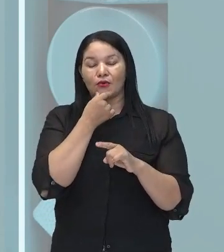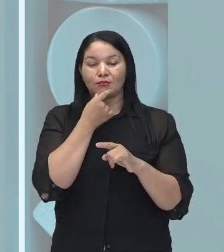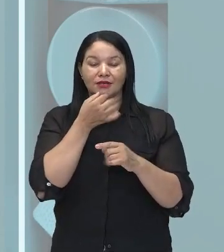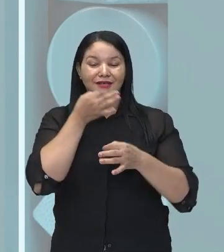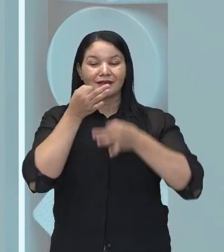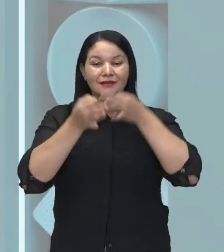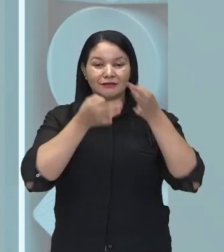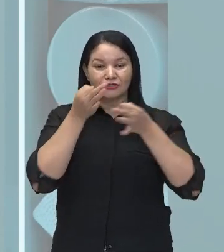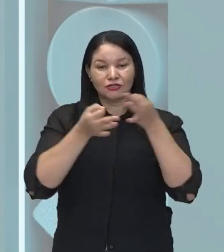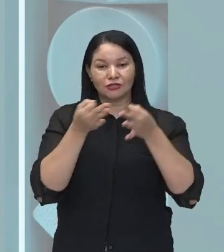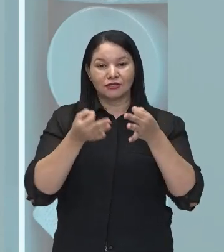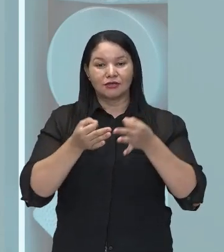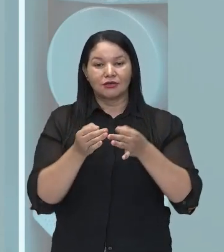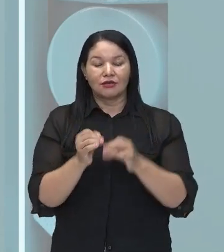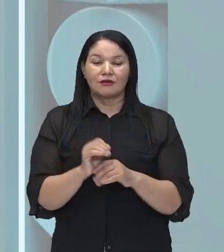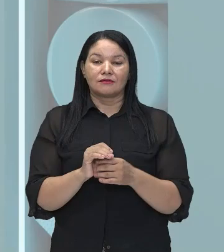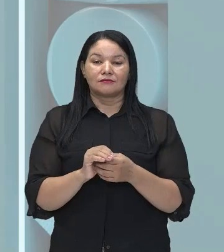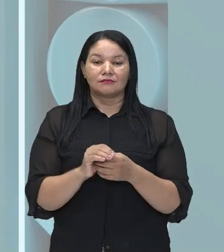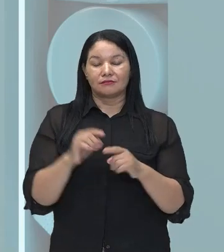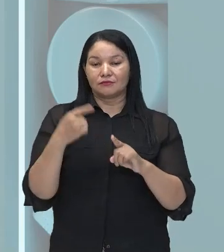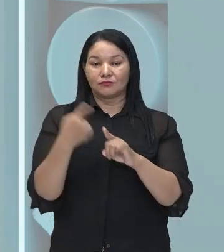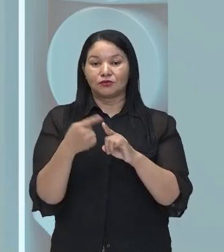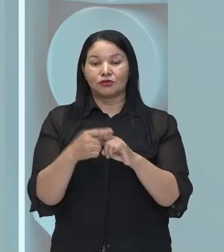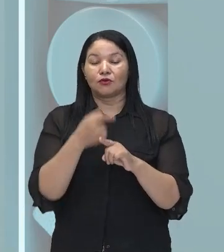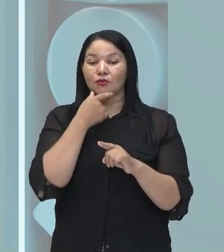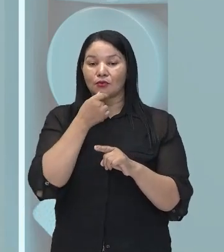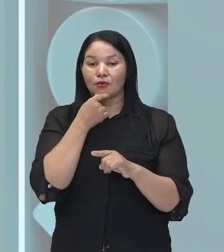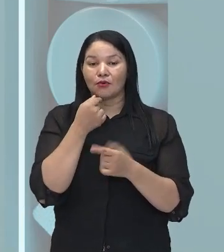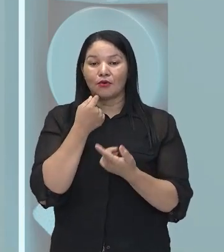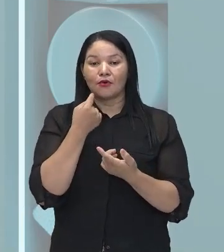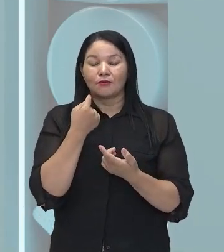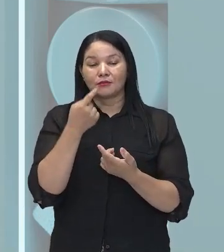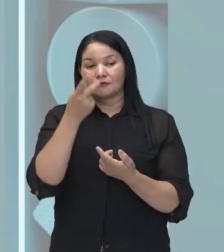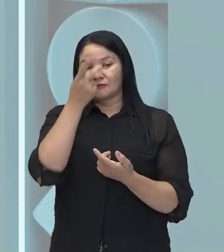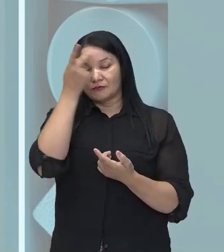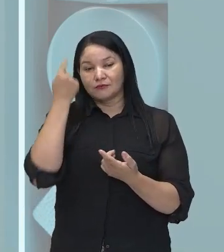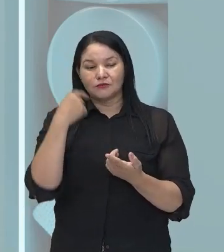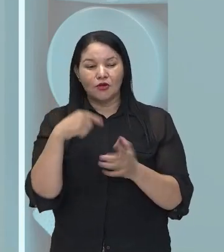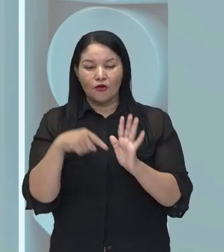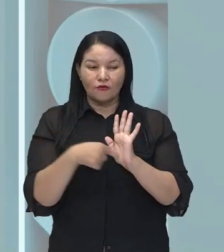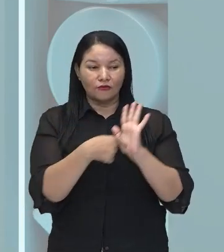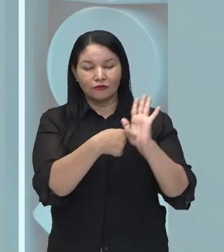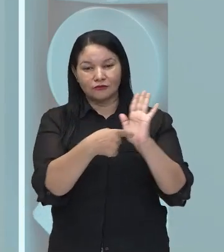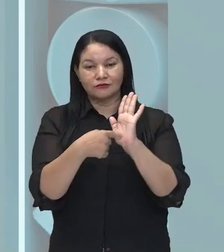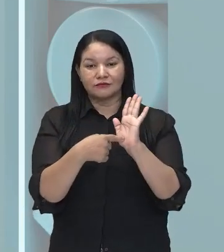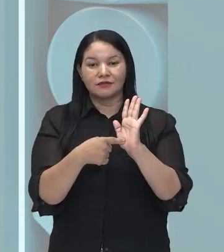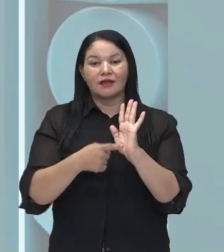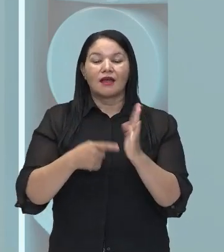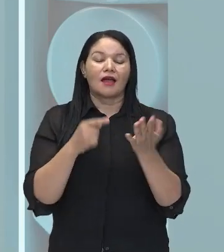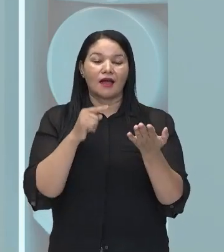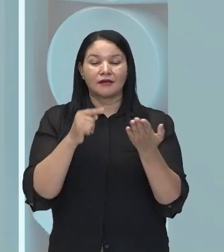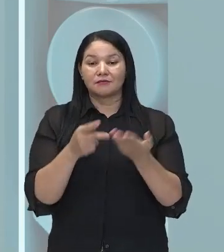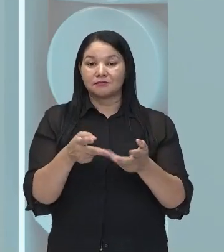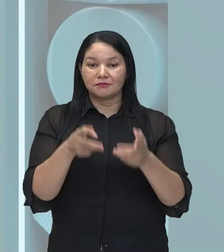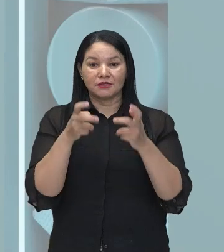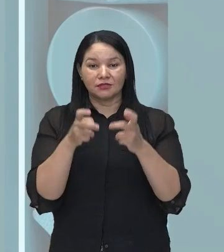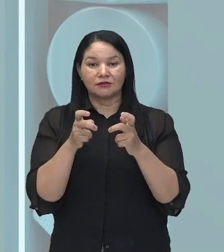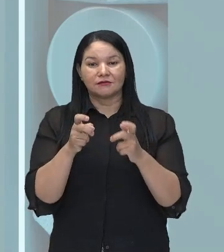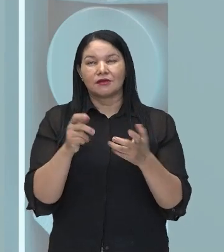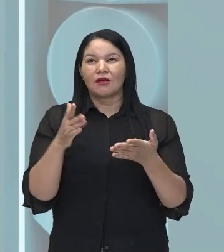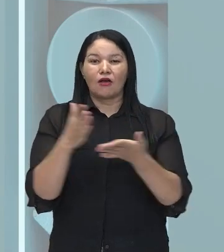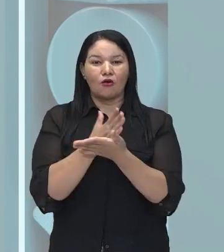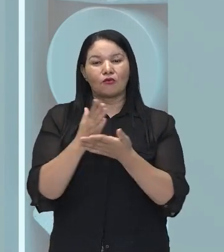é escandaloso, que aquilo só ganha notoriedade, só fica evidente porque vem por meio de quebra de paradigmas que